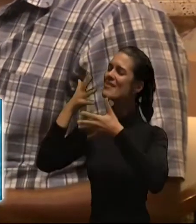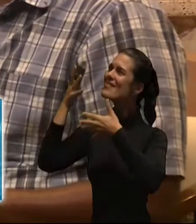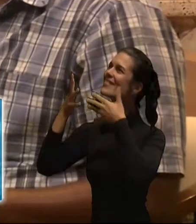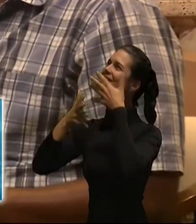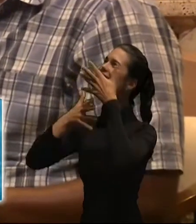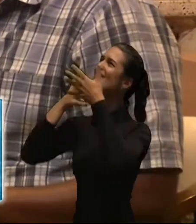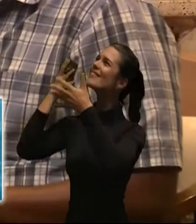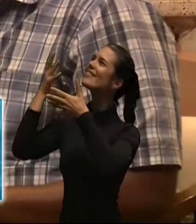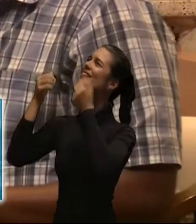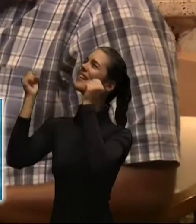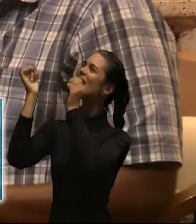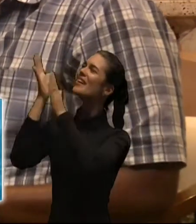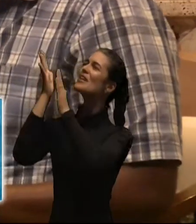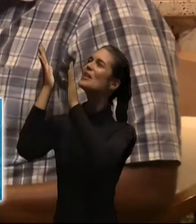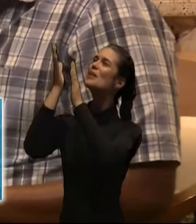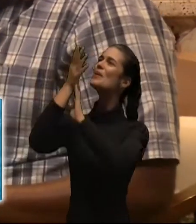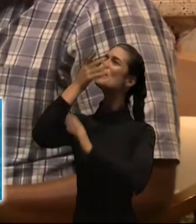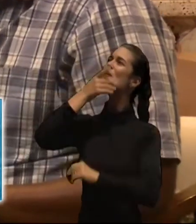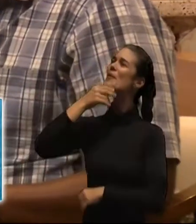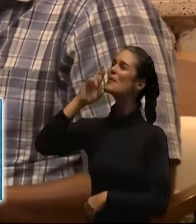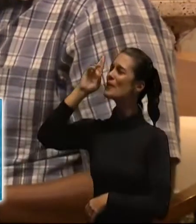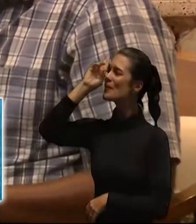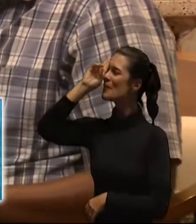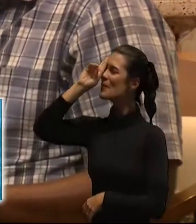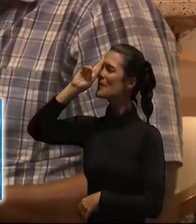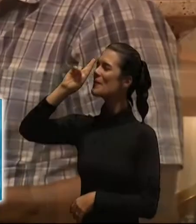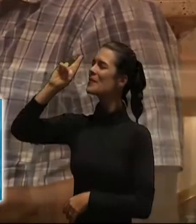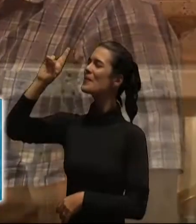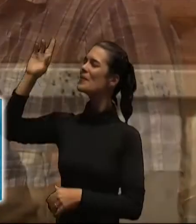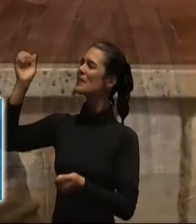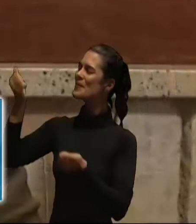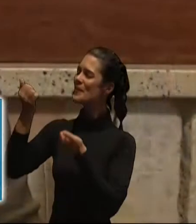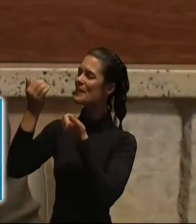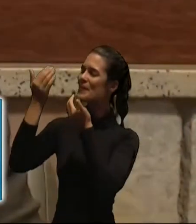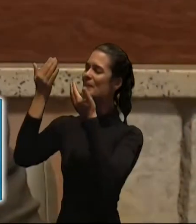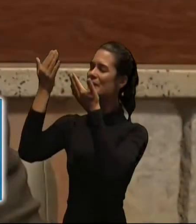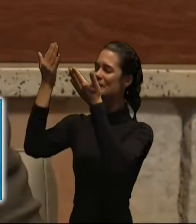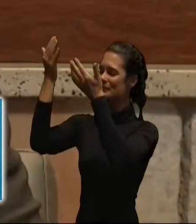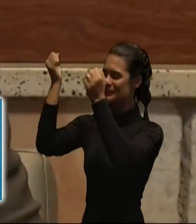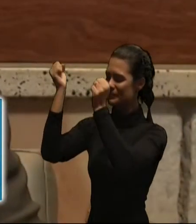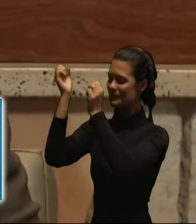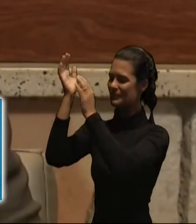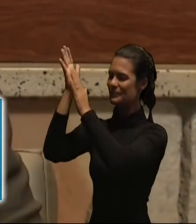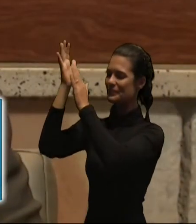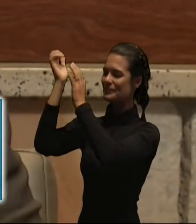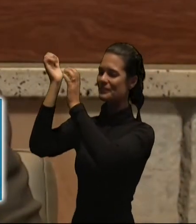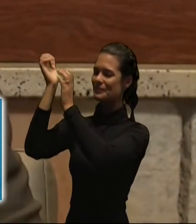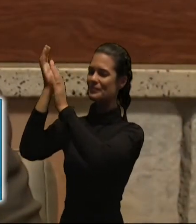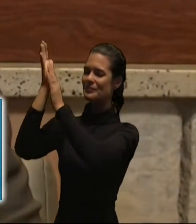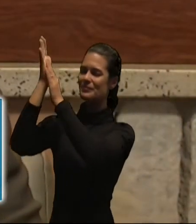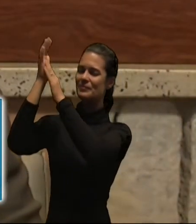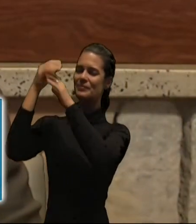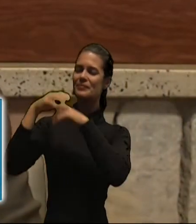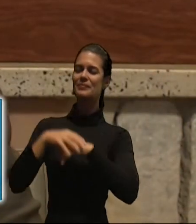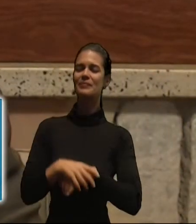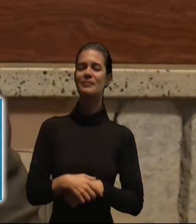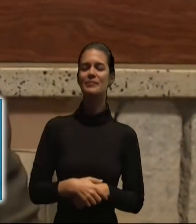ao Senhor, rende-lhe sempre ardente